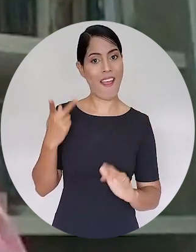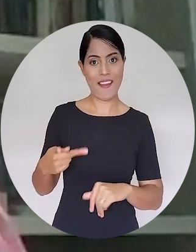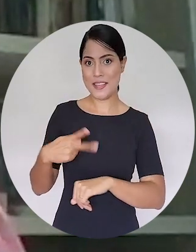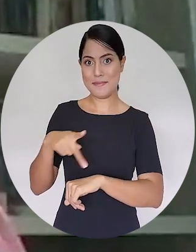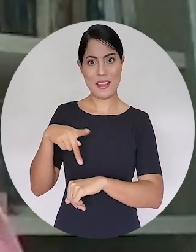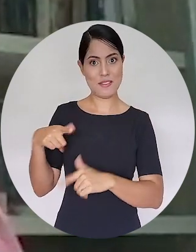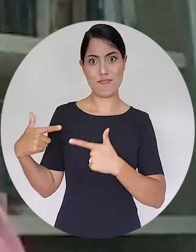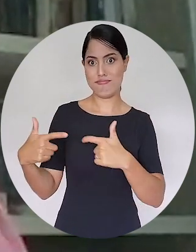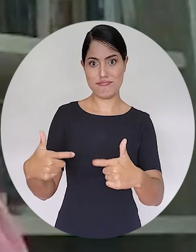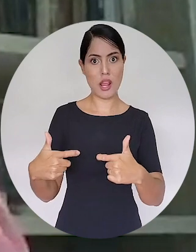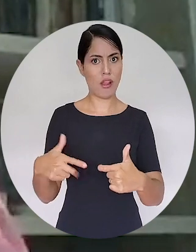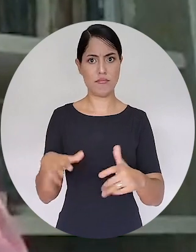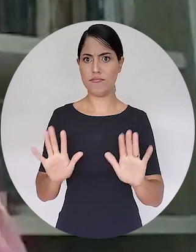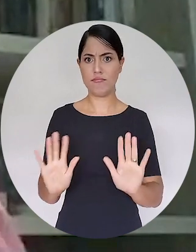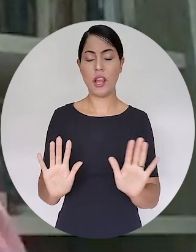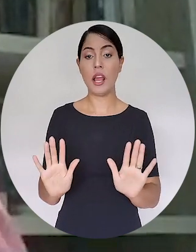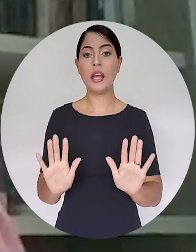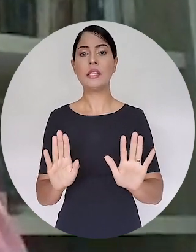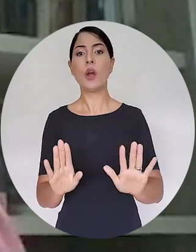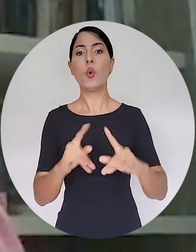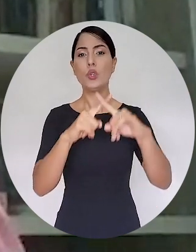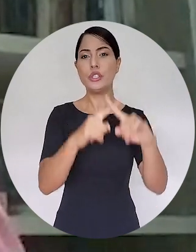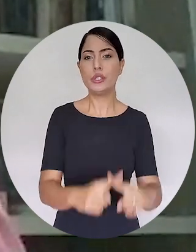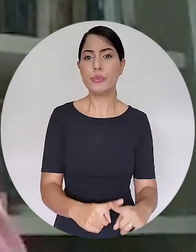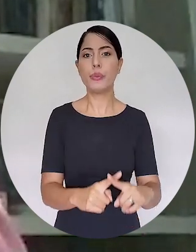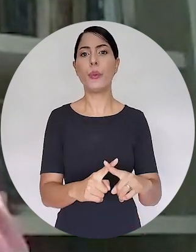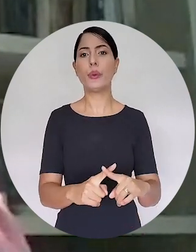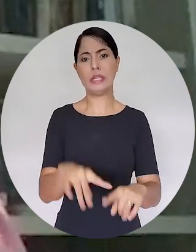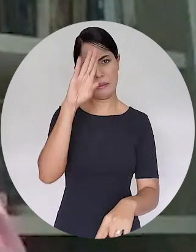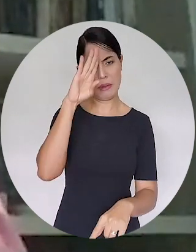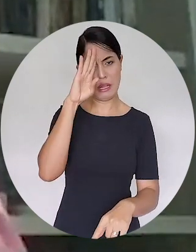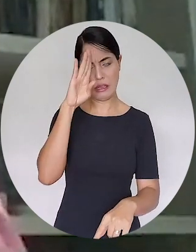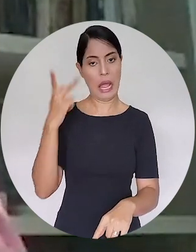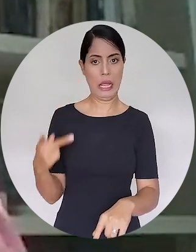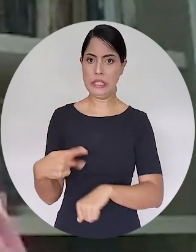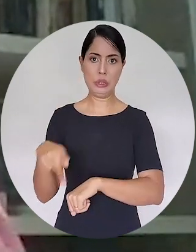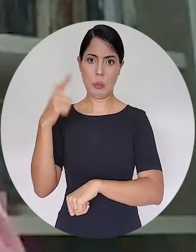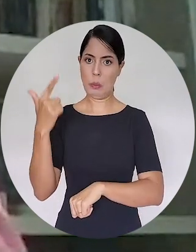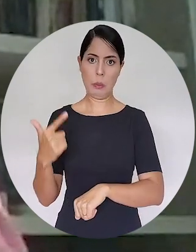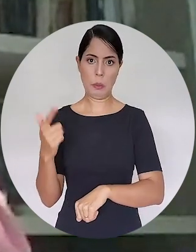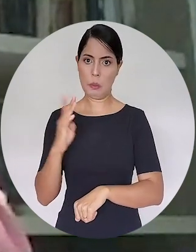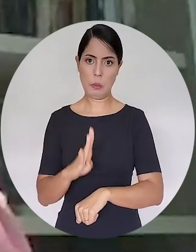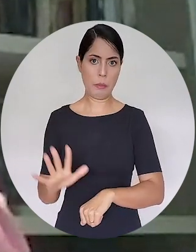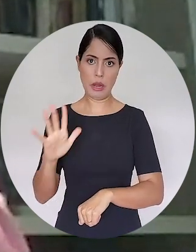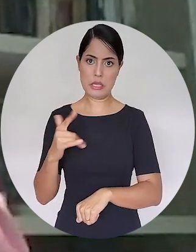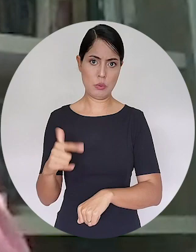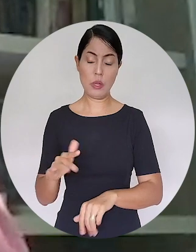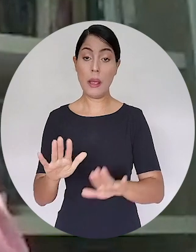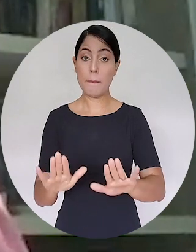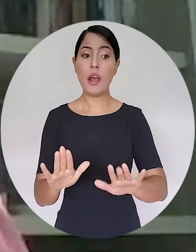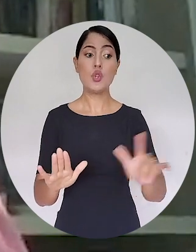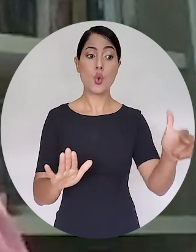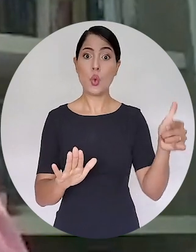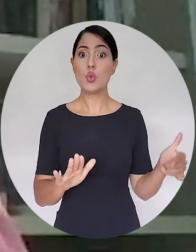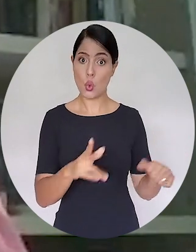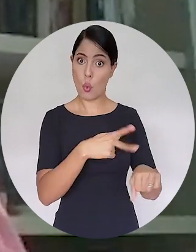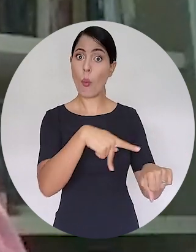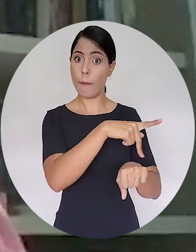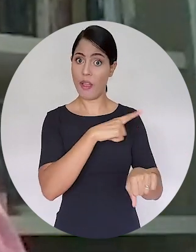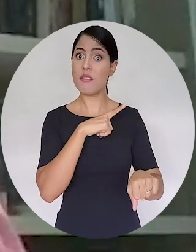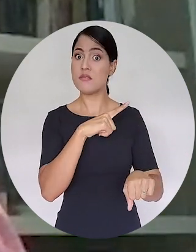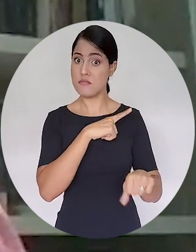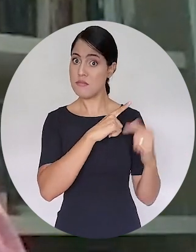estar sempre envolvido em guerras ou em disputas militares com outras nações, mas os